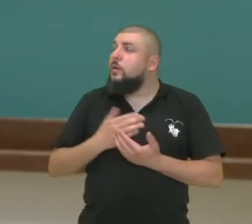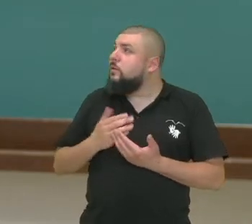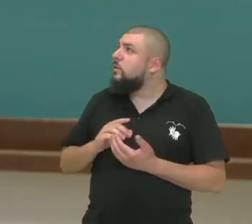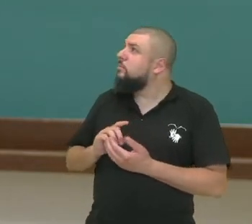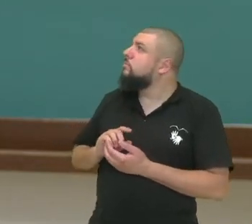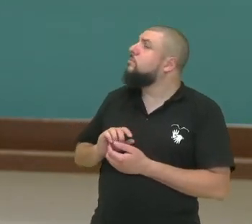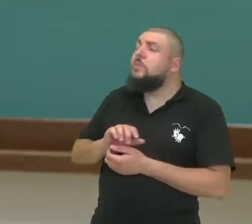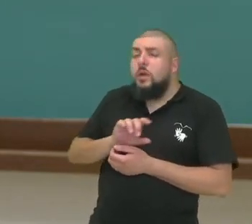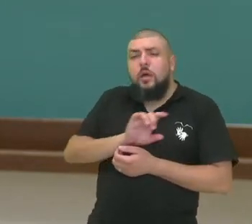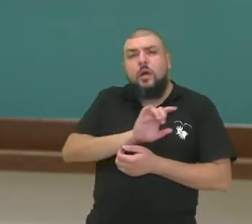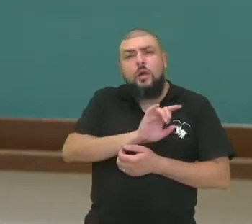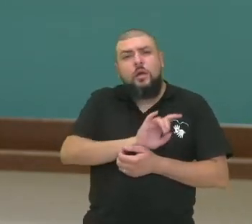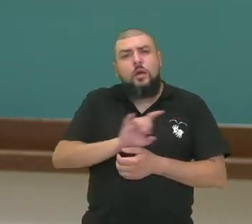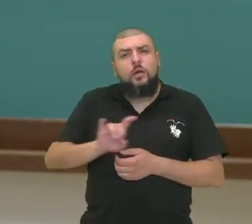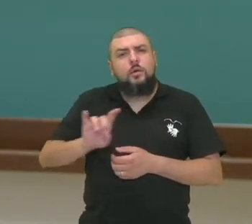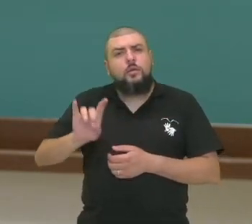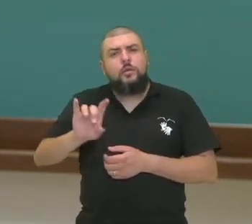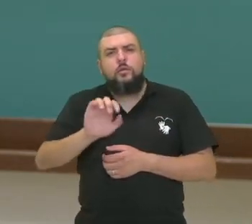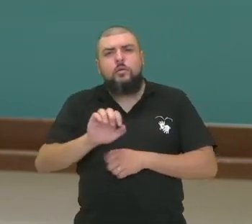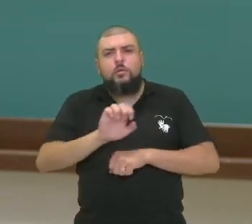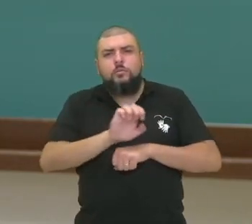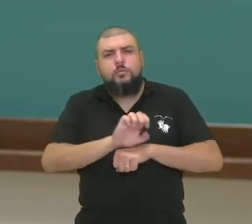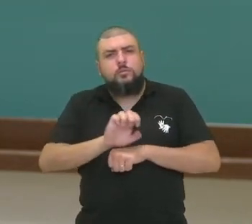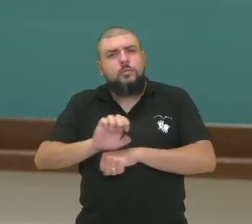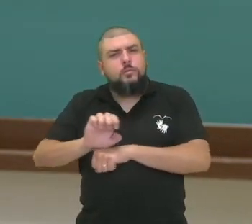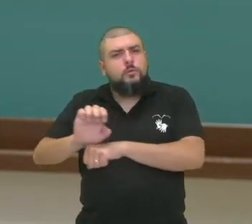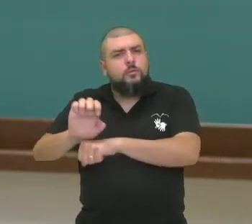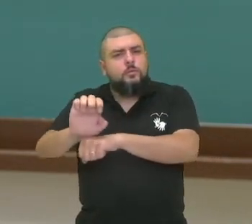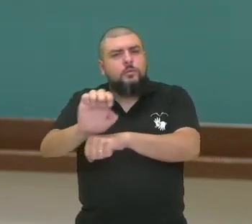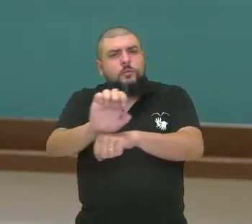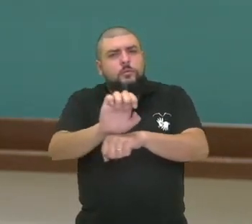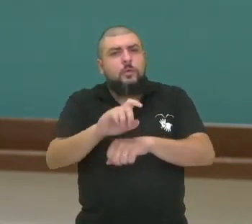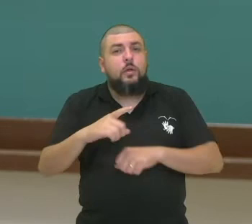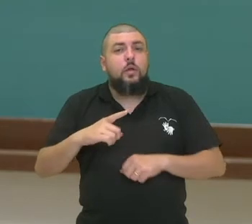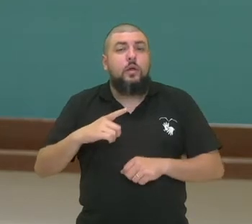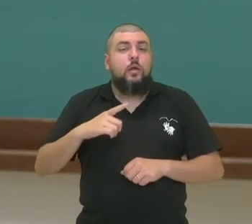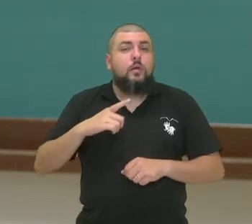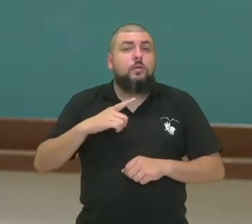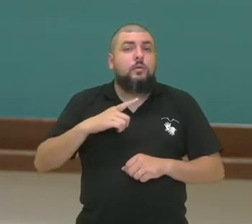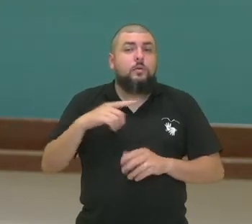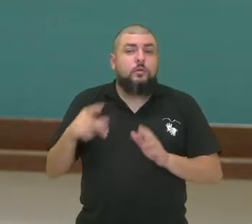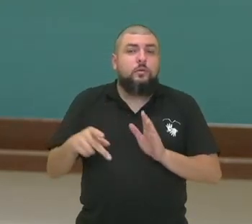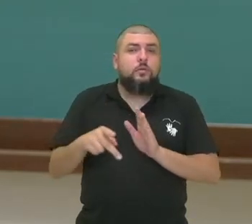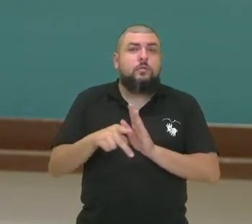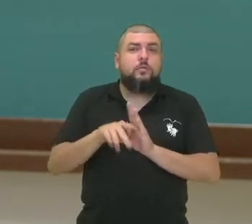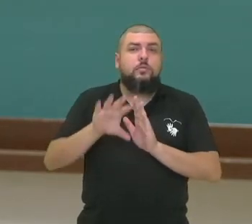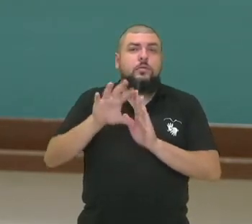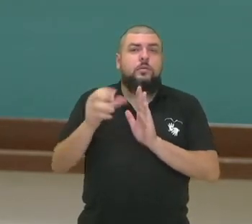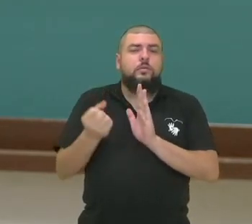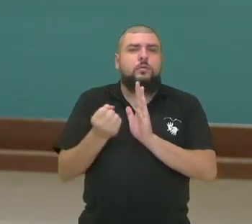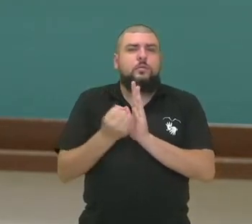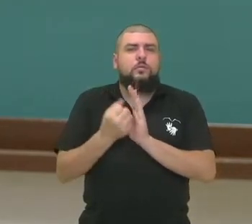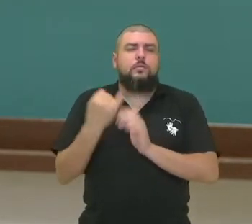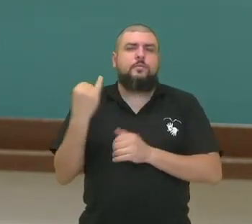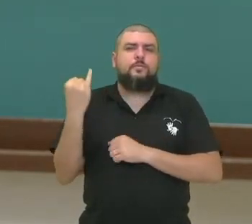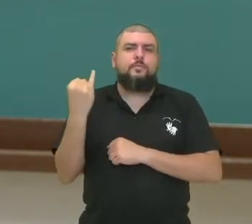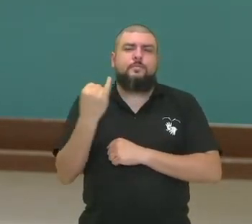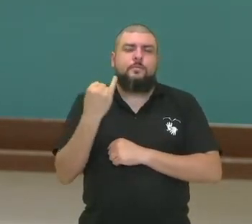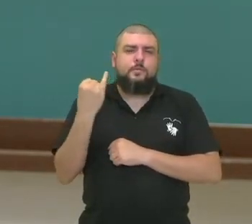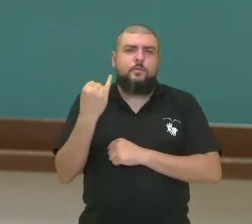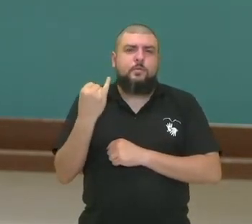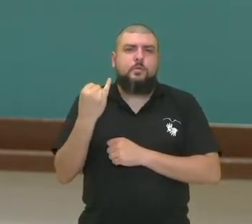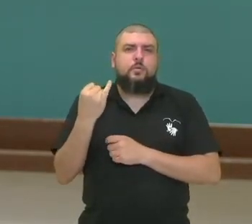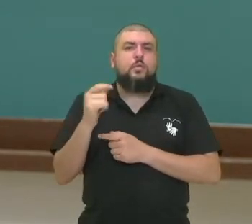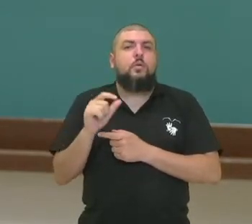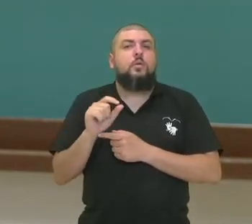unidades federativas que compõem a nossa nação, tem seus próprios símbolos, símbolos importantes que contam